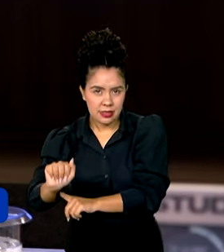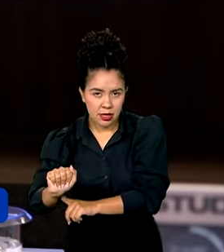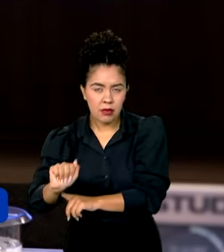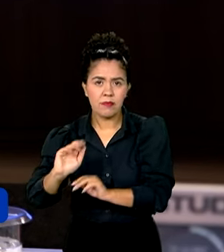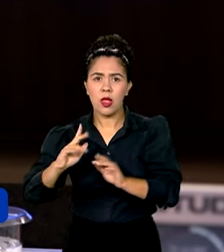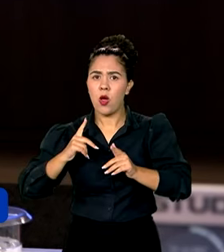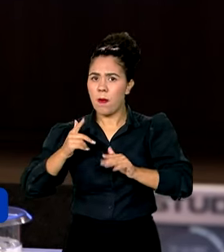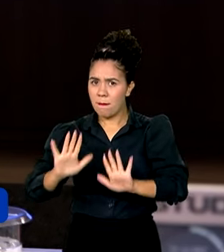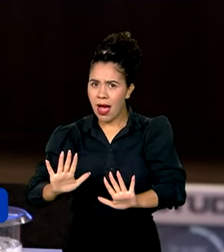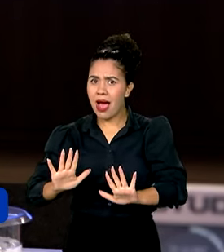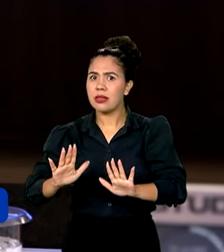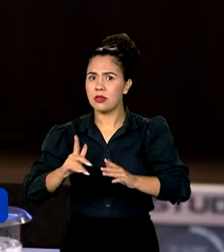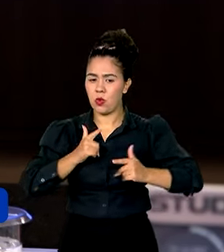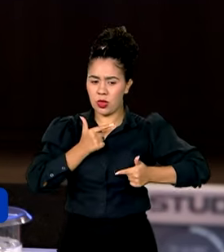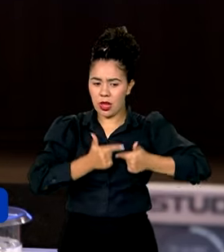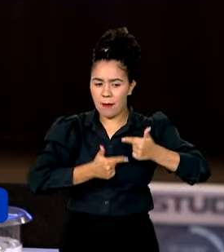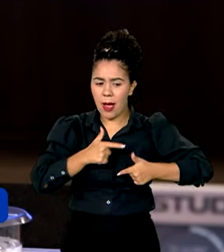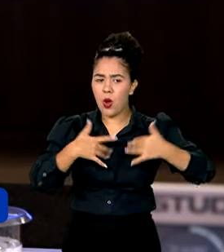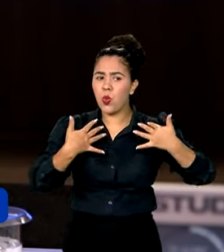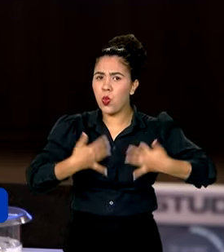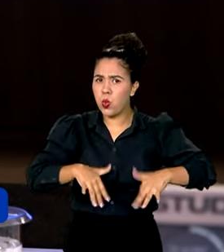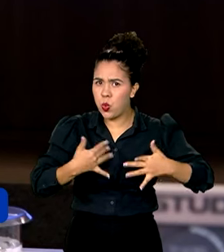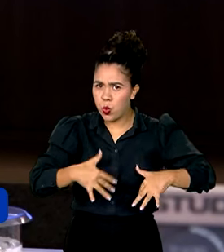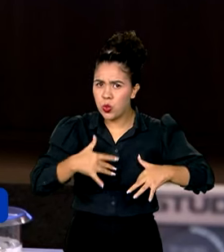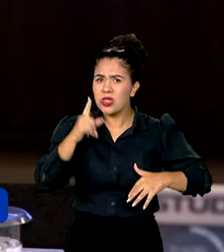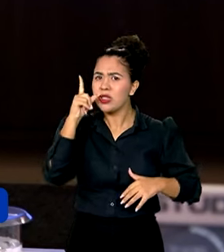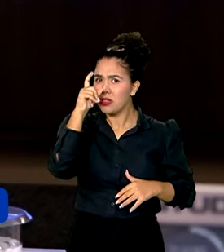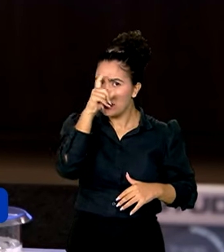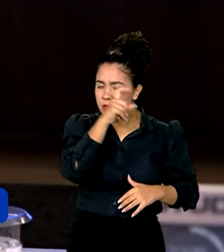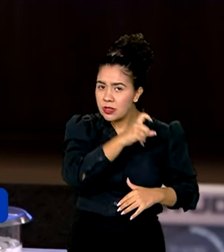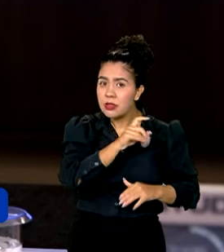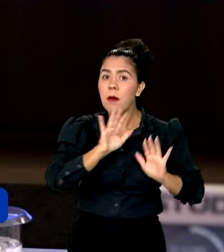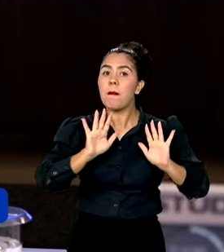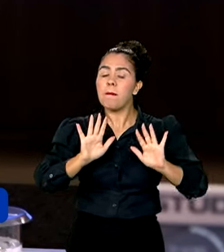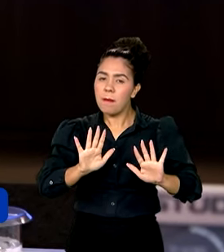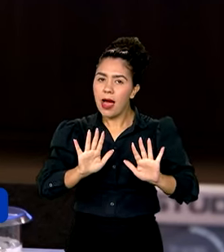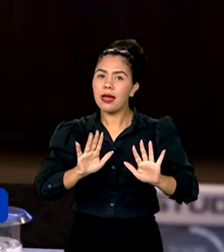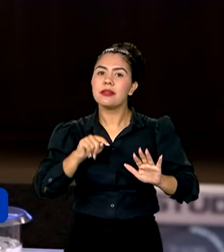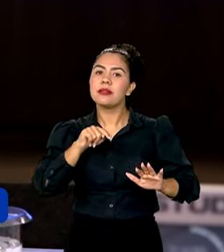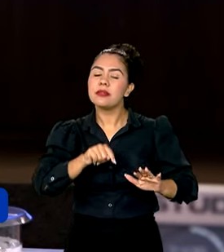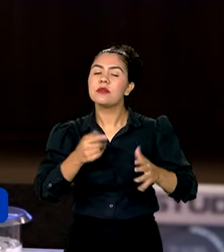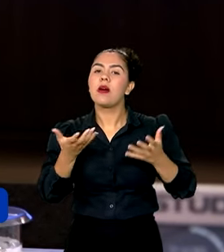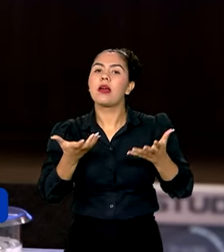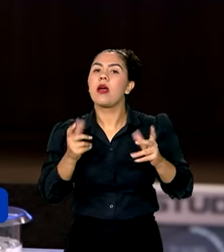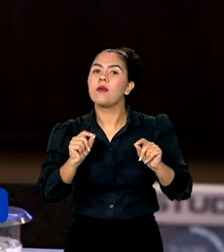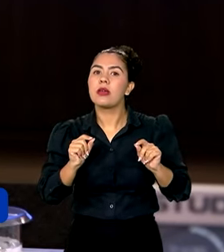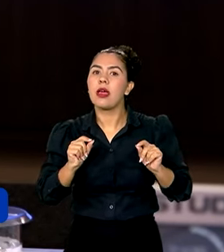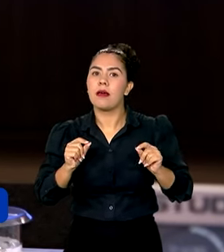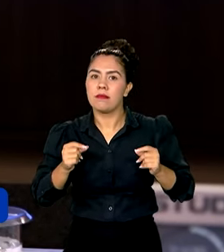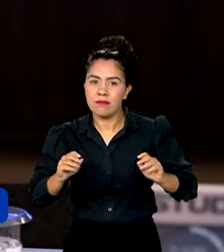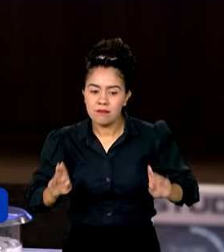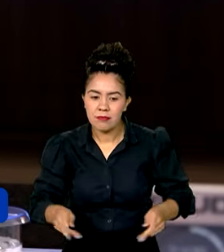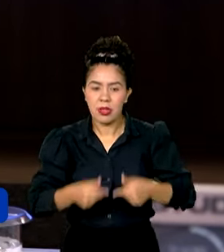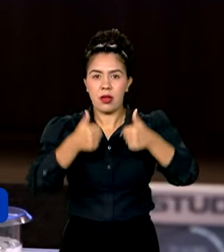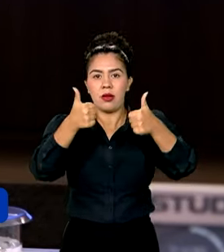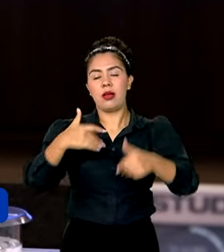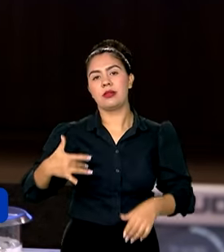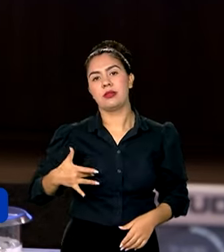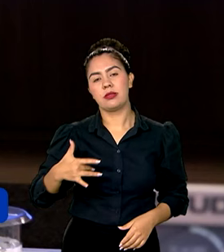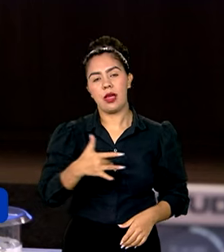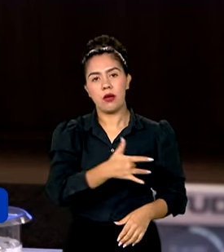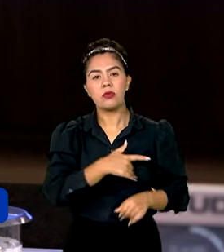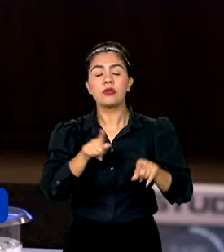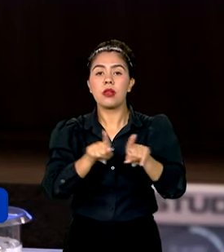muito intenso e que certamente aponta para o futuro da saúde para o bom uso das tecnologias